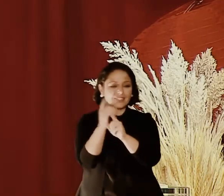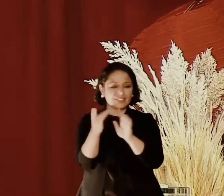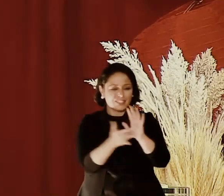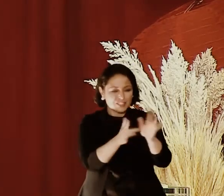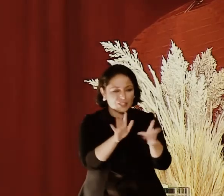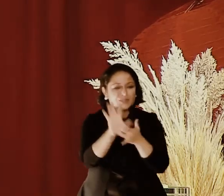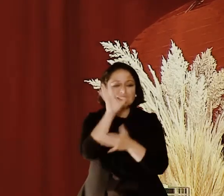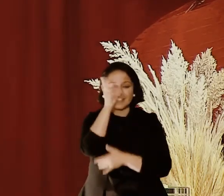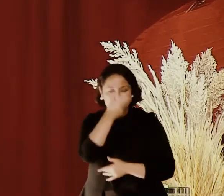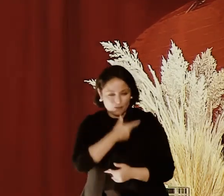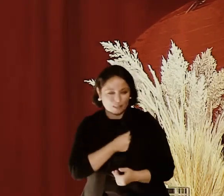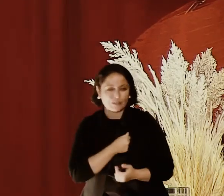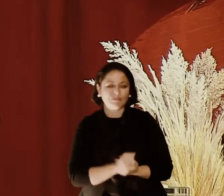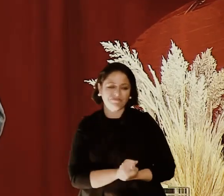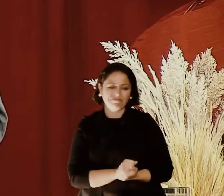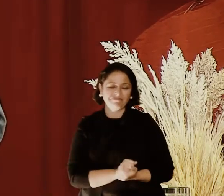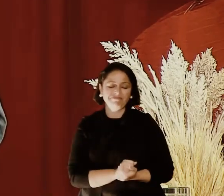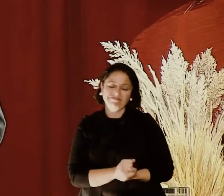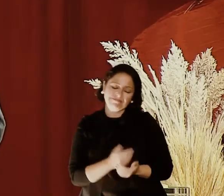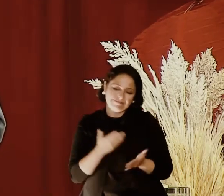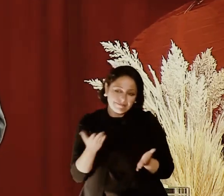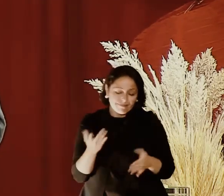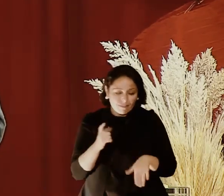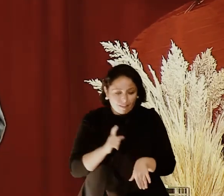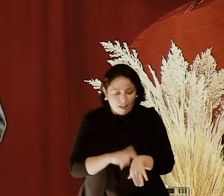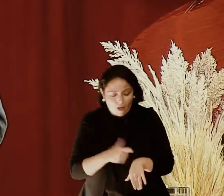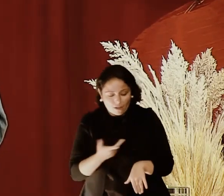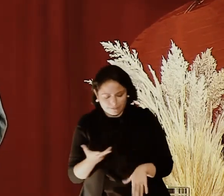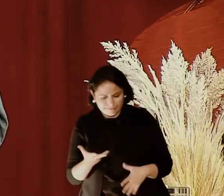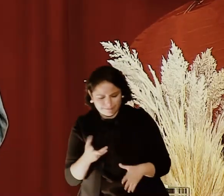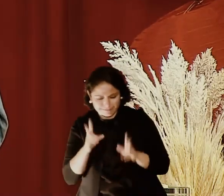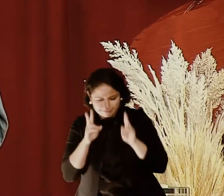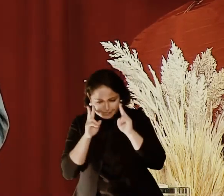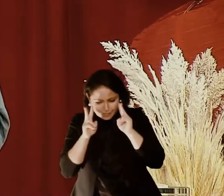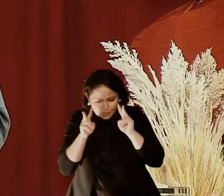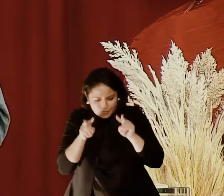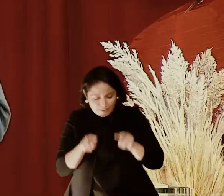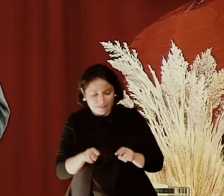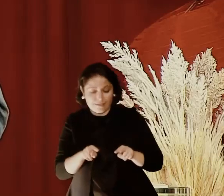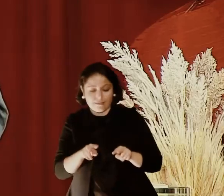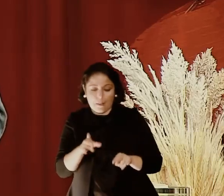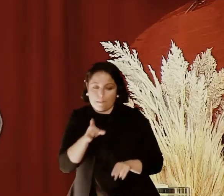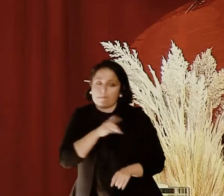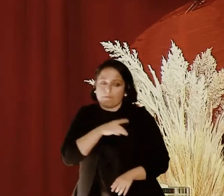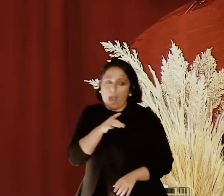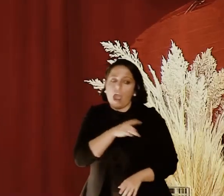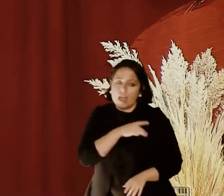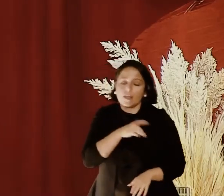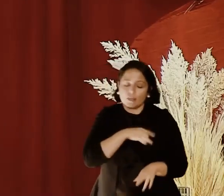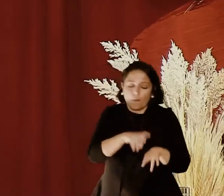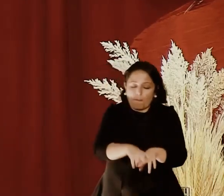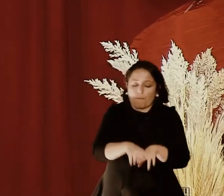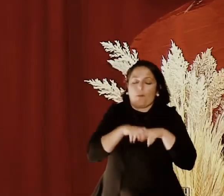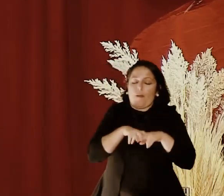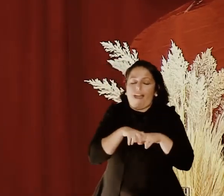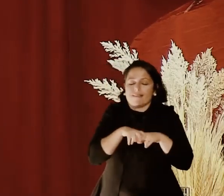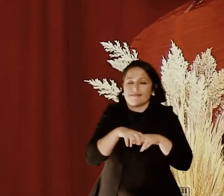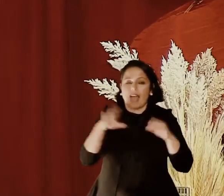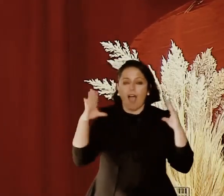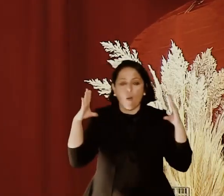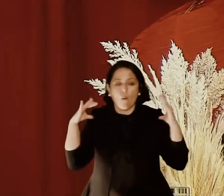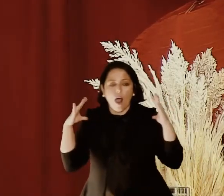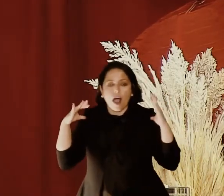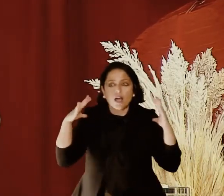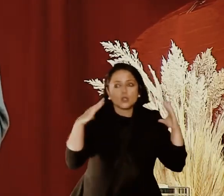Redentor. Claro, no primeiro momento, eles tiveram medo. No verso 10, nós